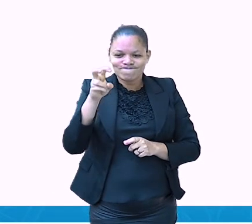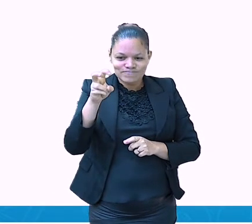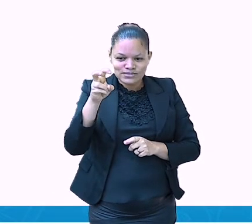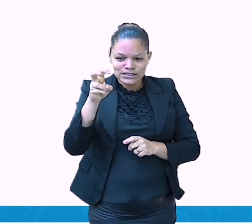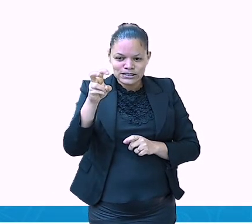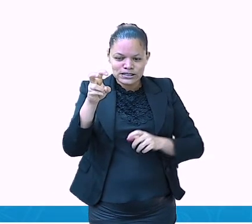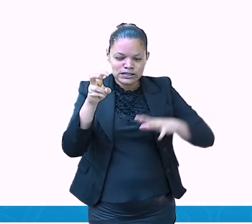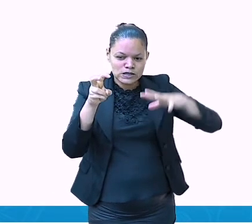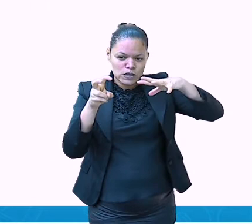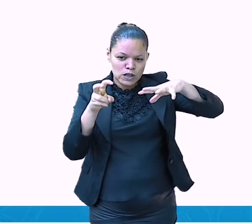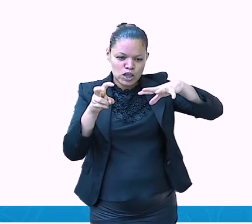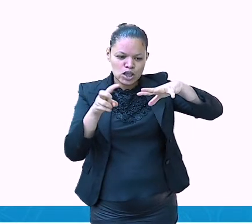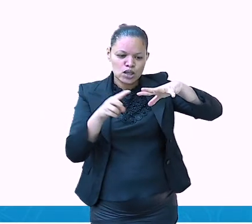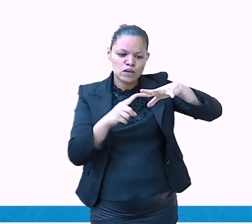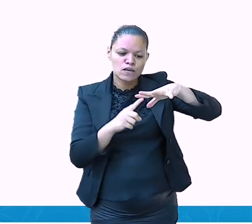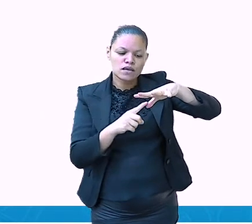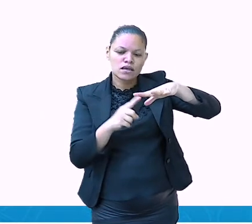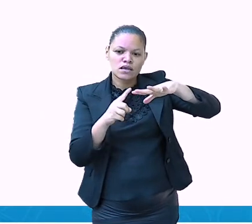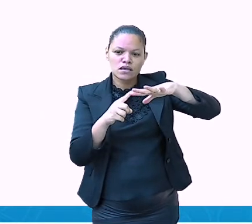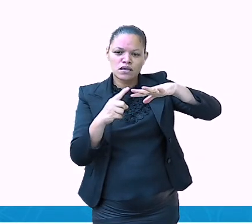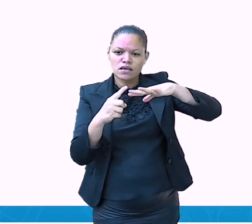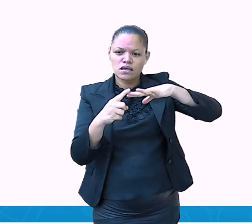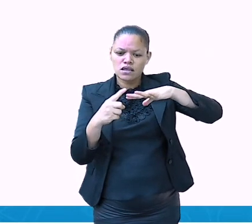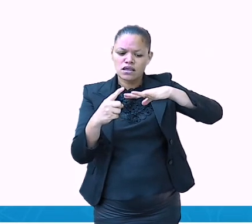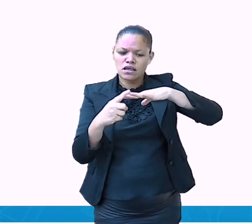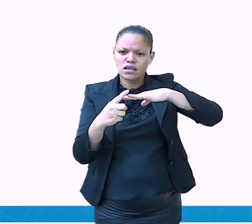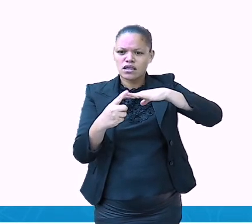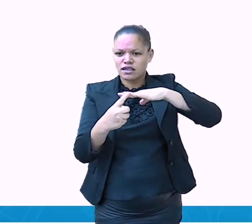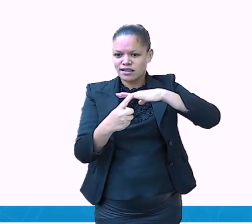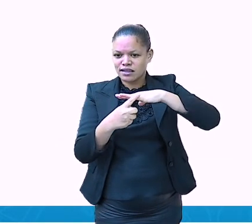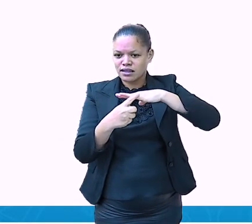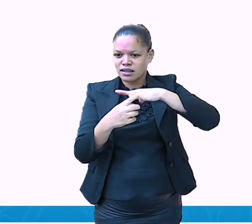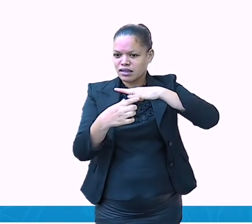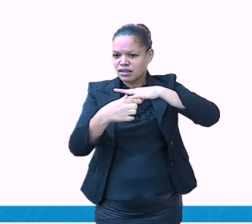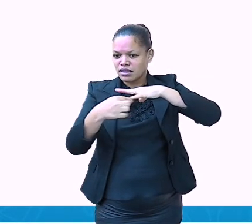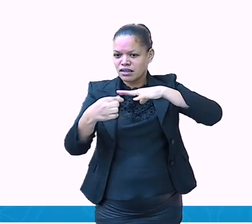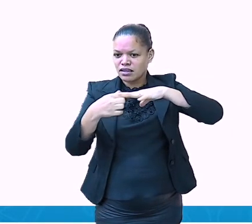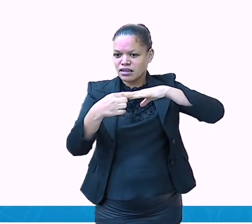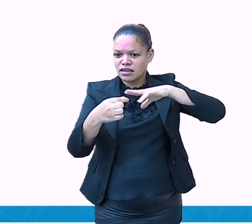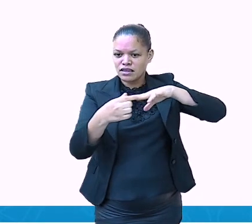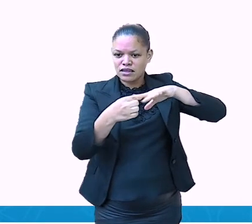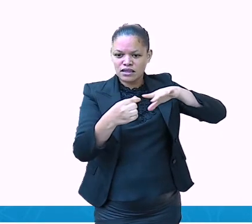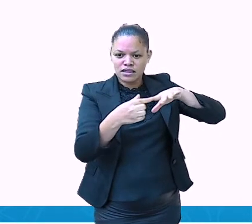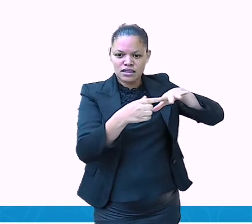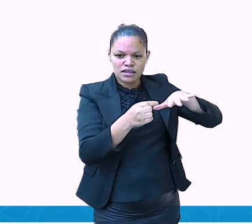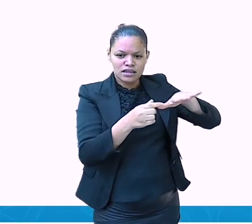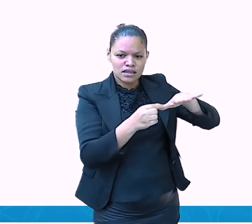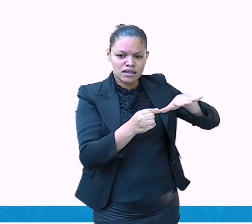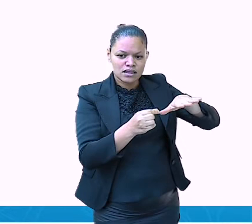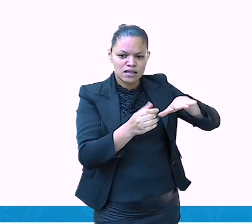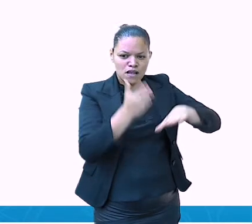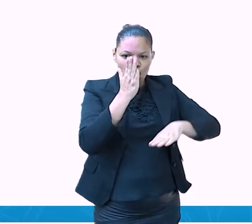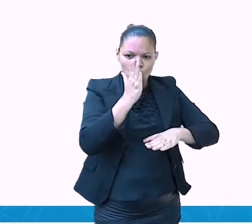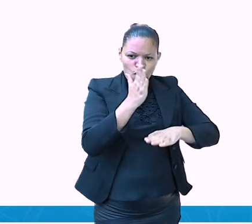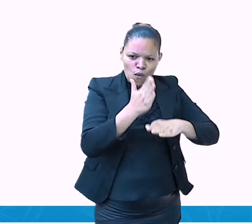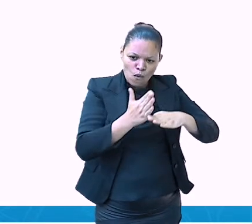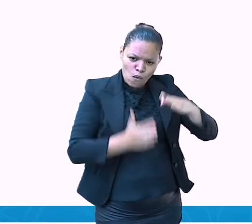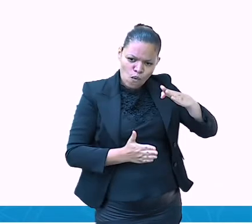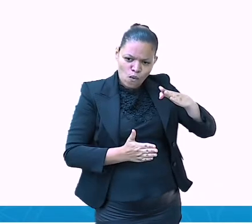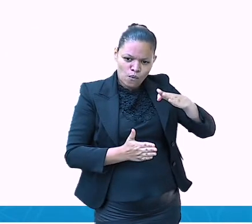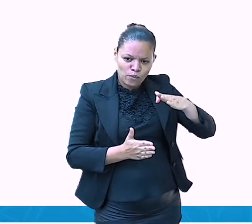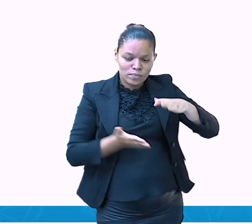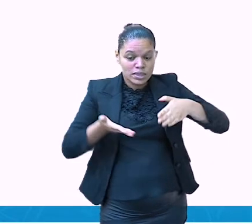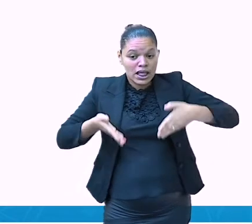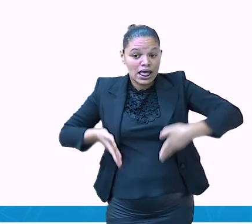uma ponta, ela vai nascer. Se você parte a estrela do mar ao meio, a outra ponta vai